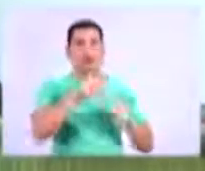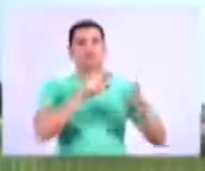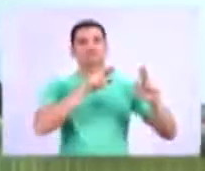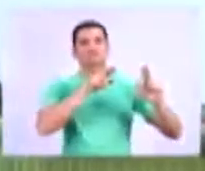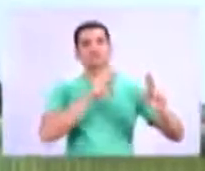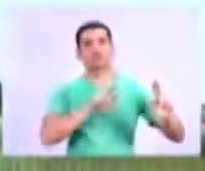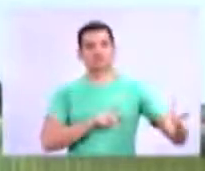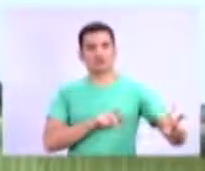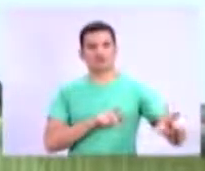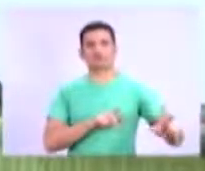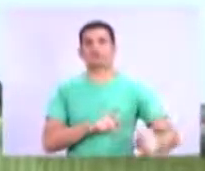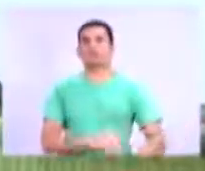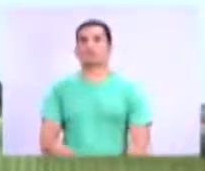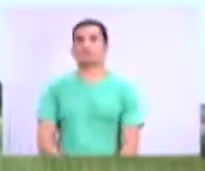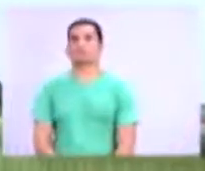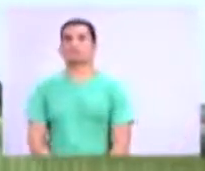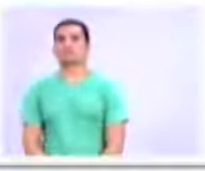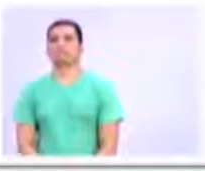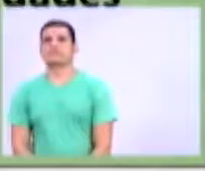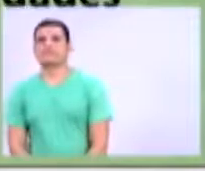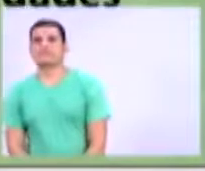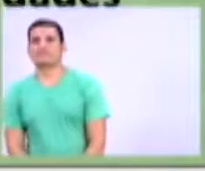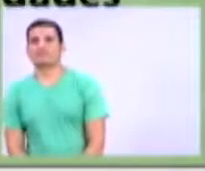isso que nos iguala.